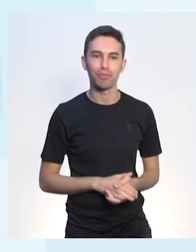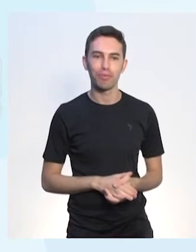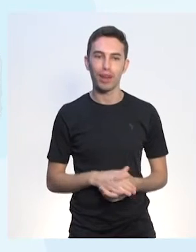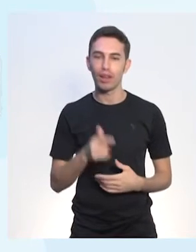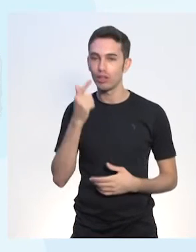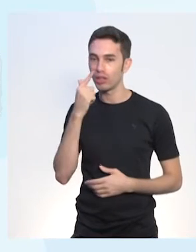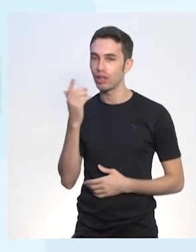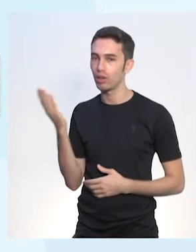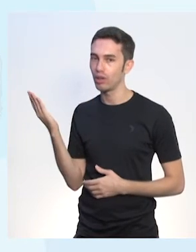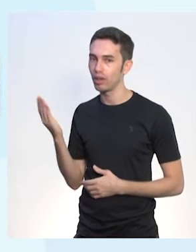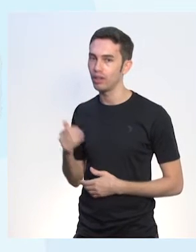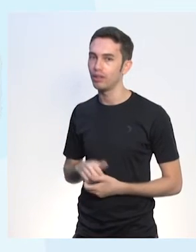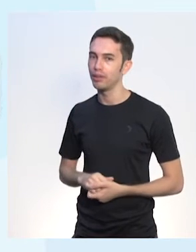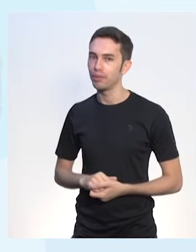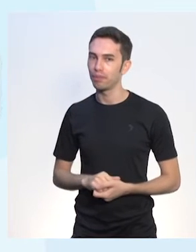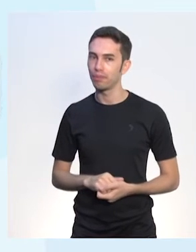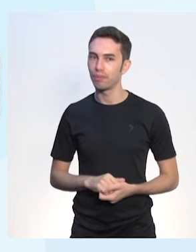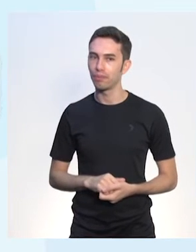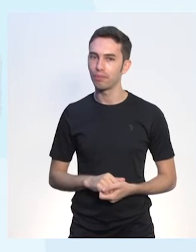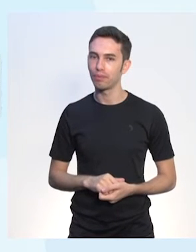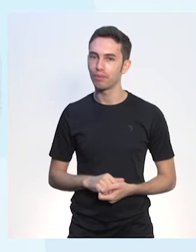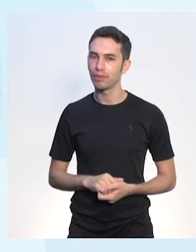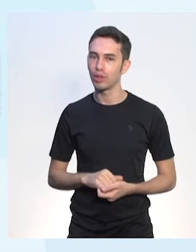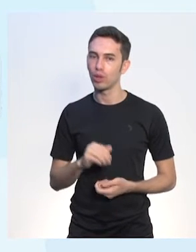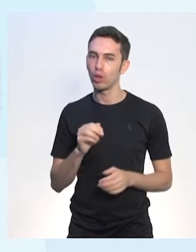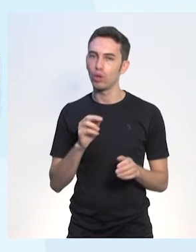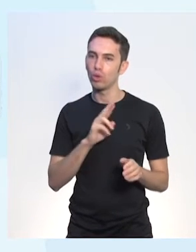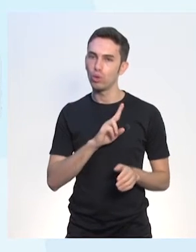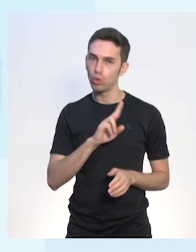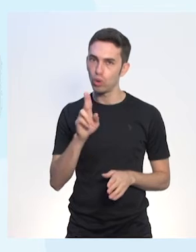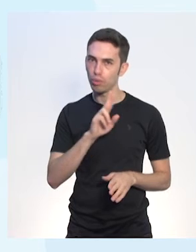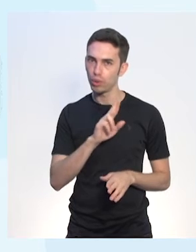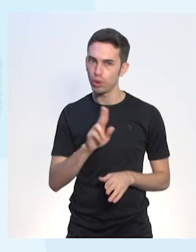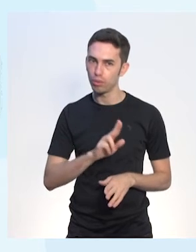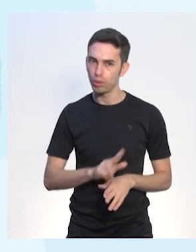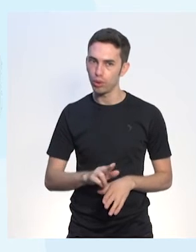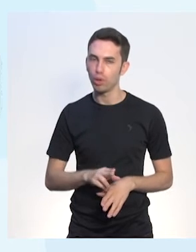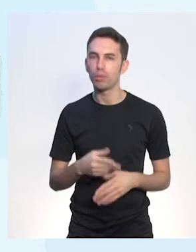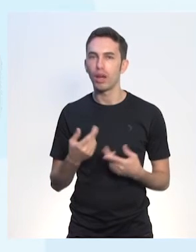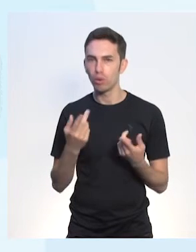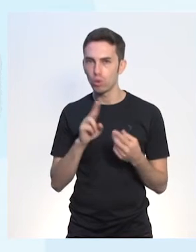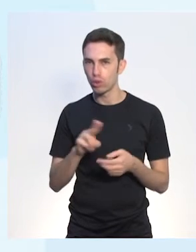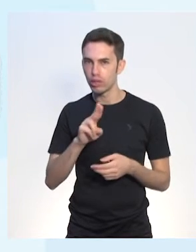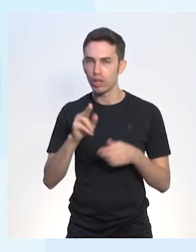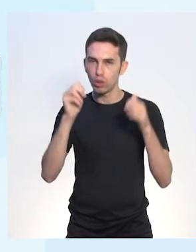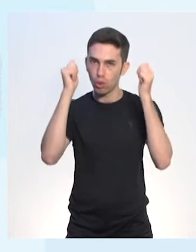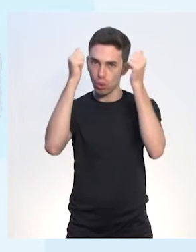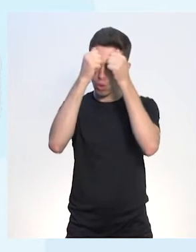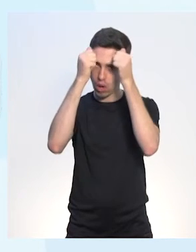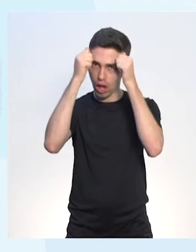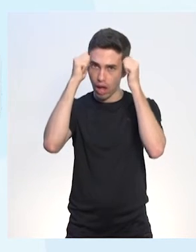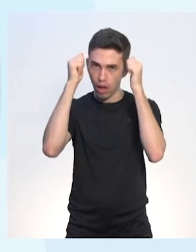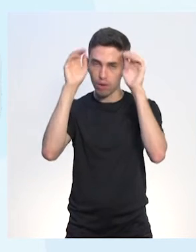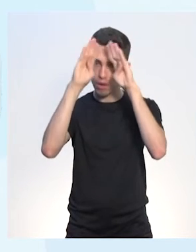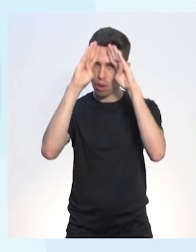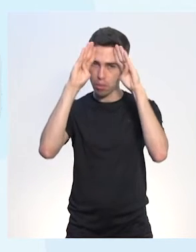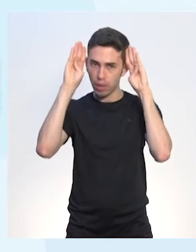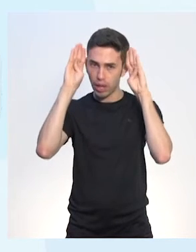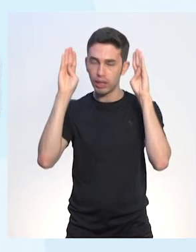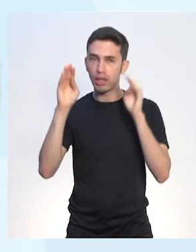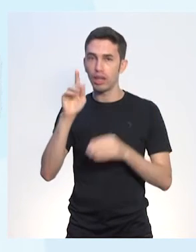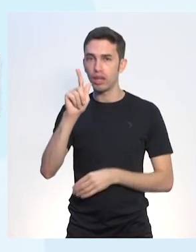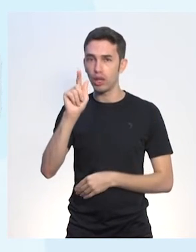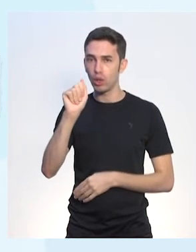aqui, tá vendo? Que eu nomeei, como a gente estava usando a ideia do alfa mais beta mais gama, eu